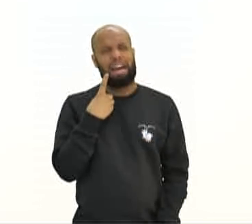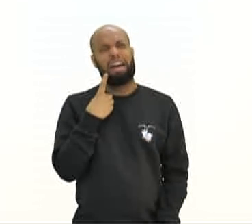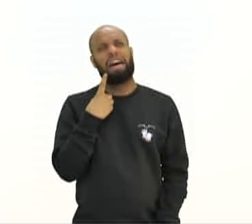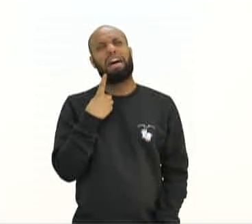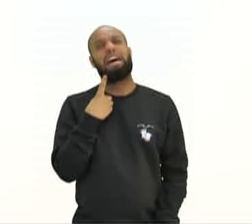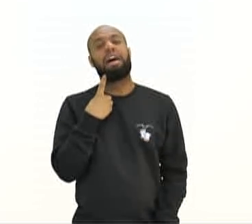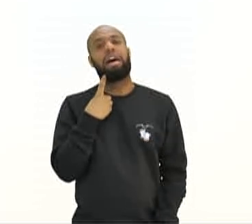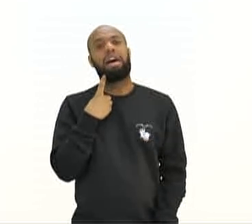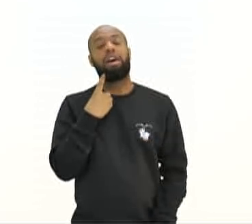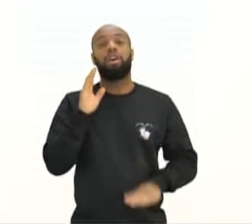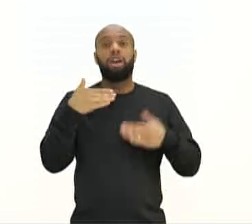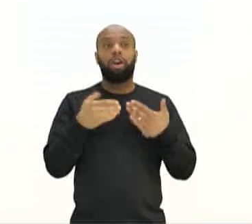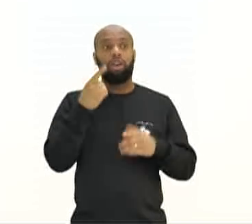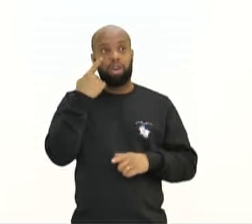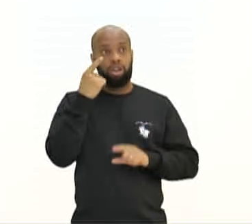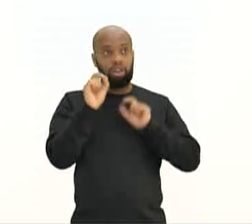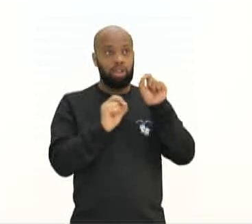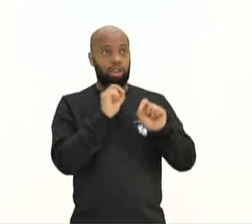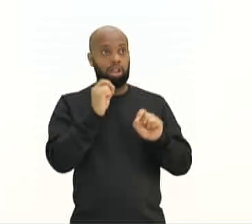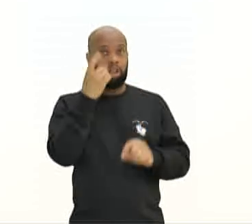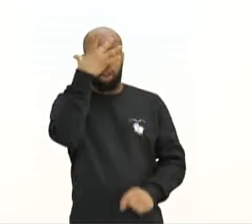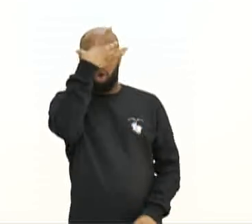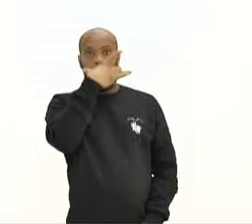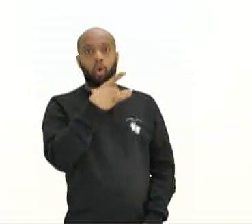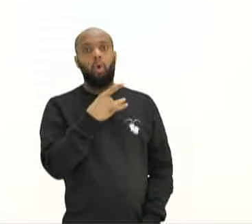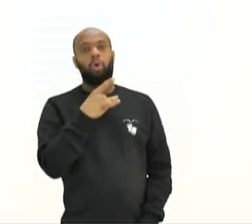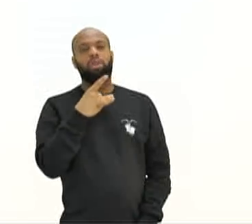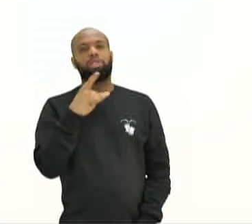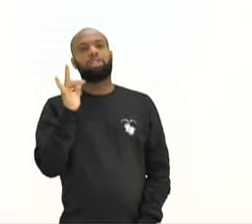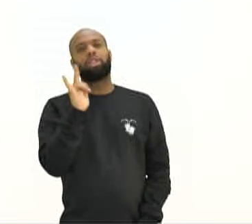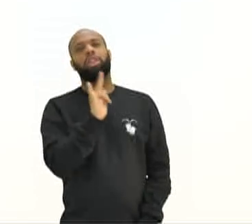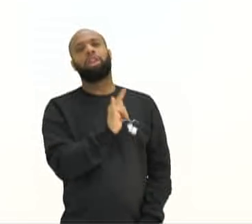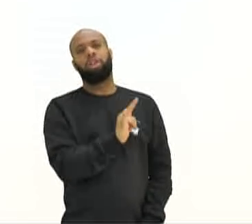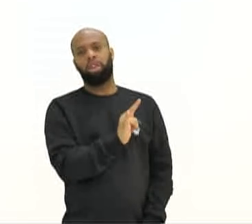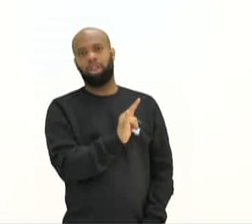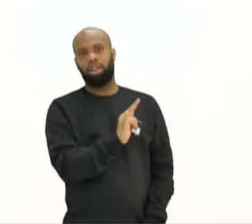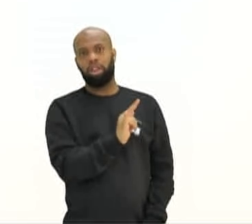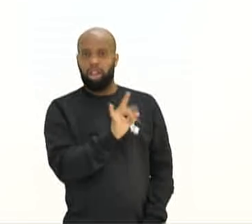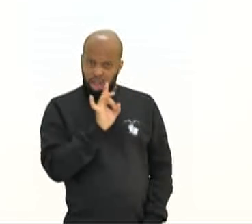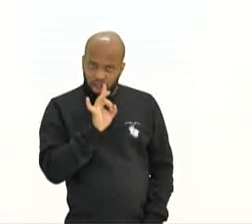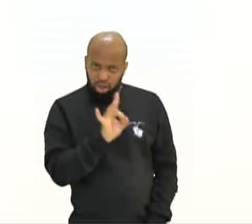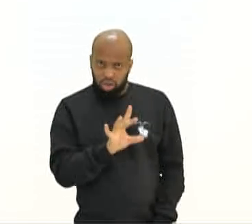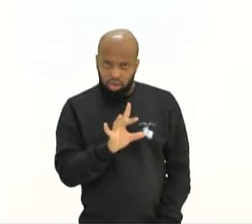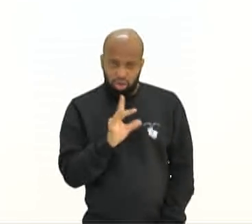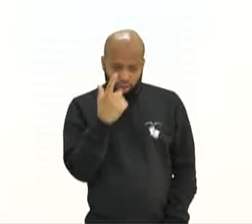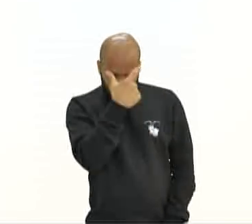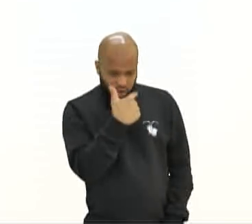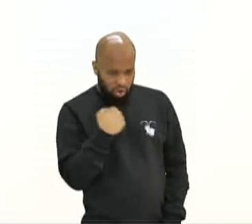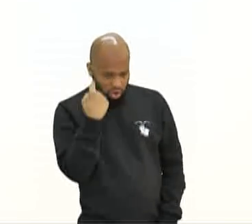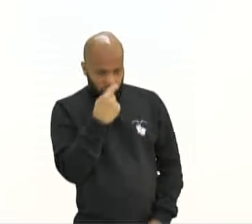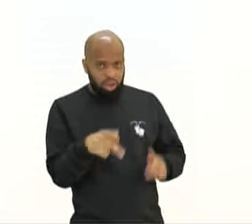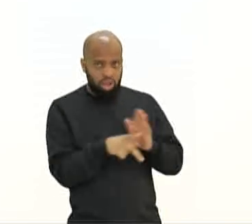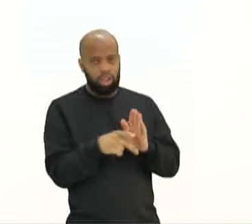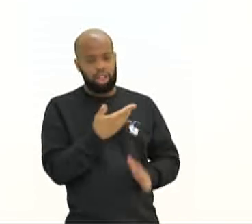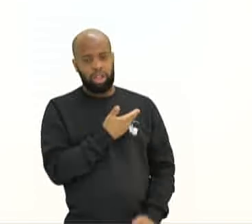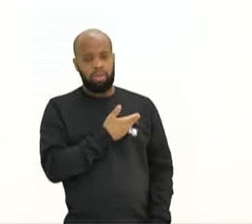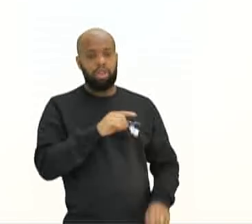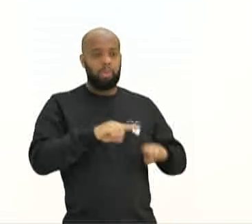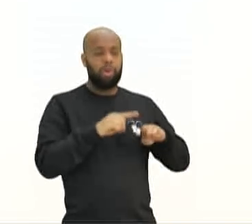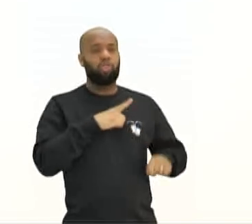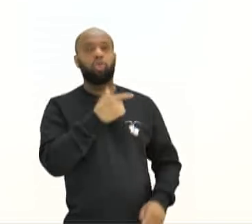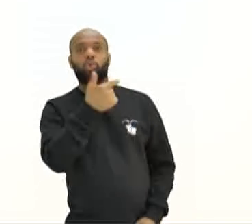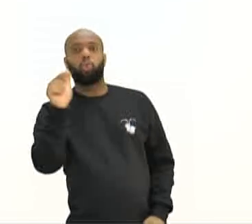cair, quando a princesa viu o rosto que tanto amava. Não um só rosto de amiga, mas tantos rostos